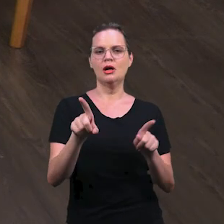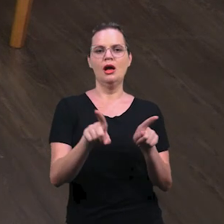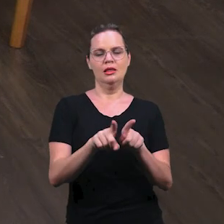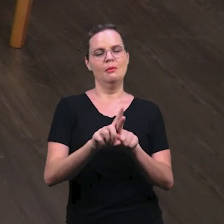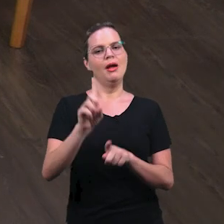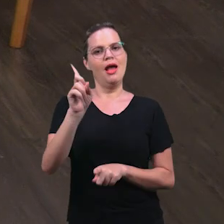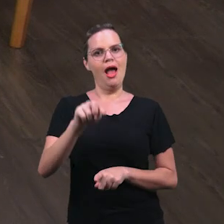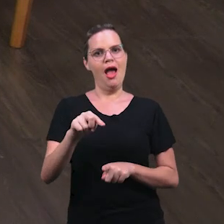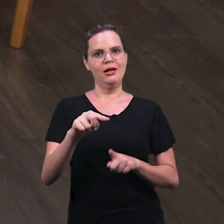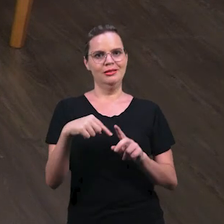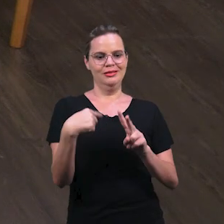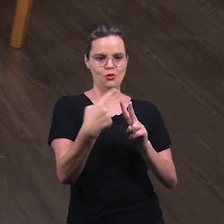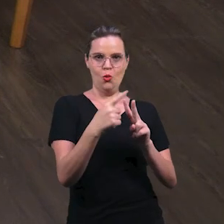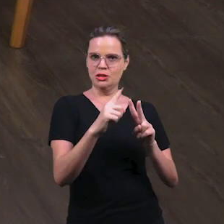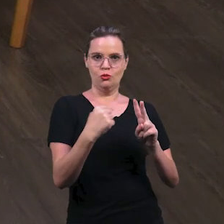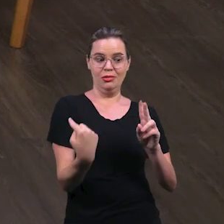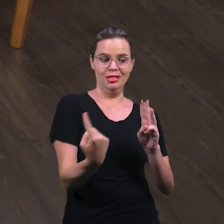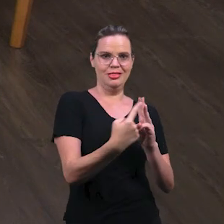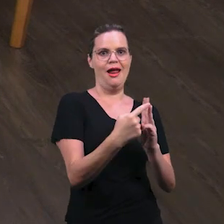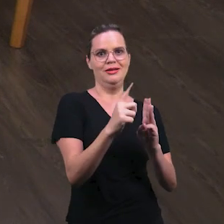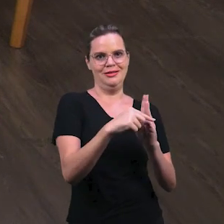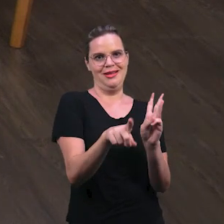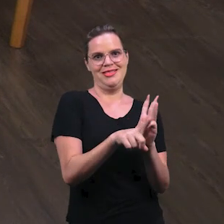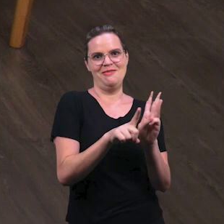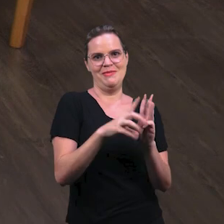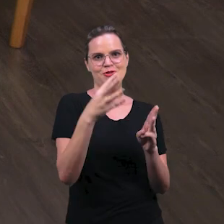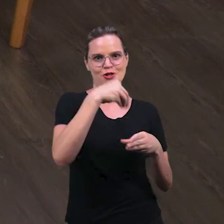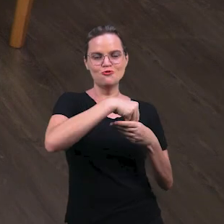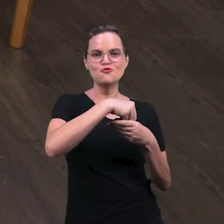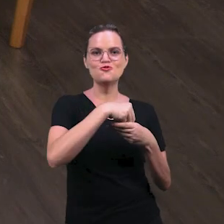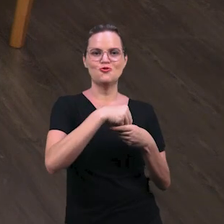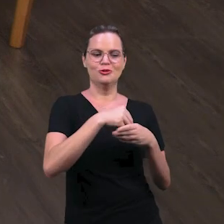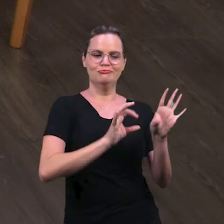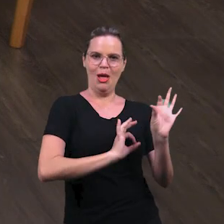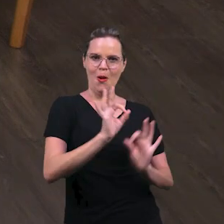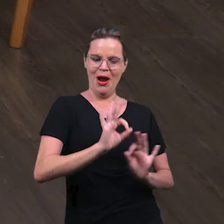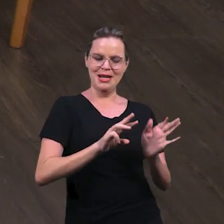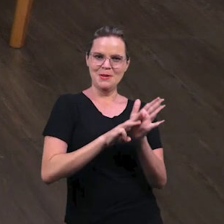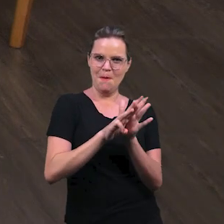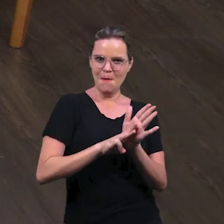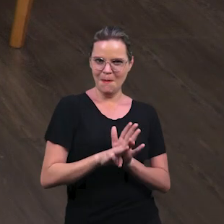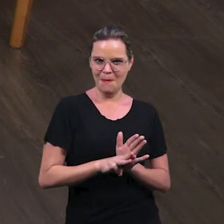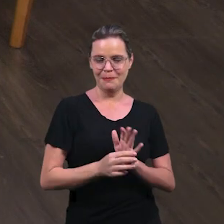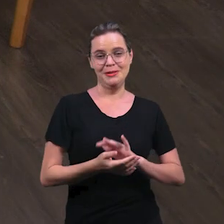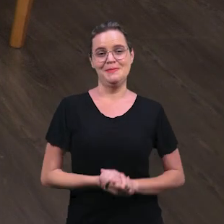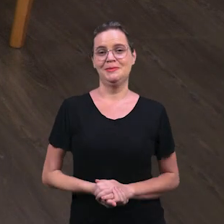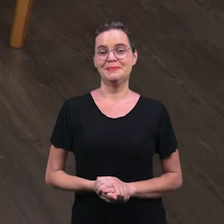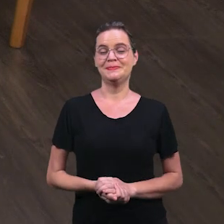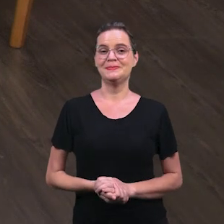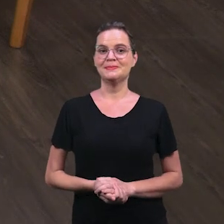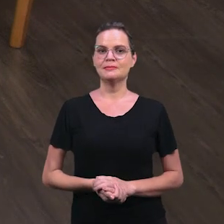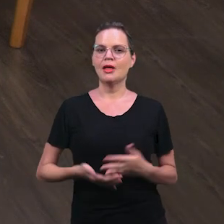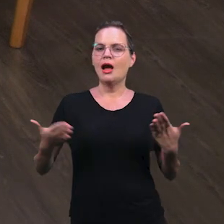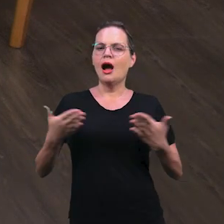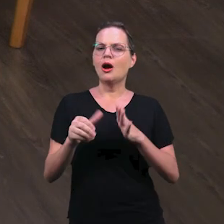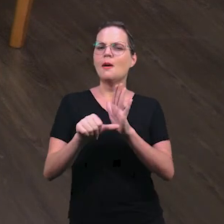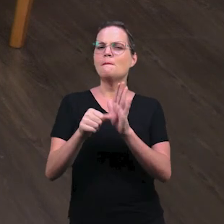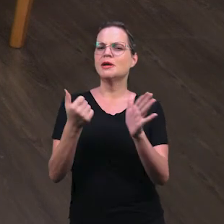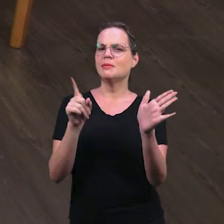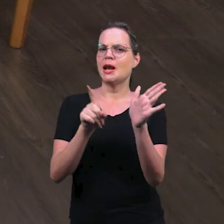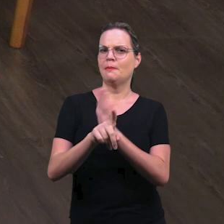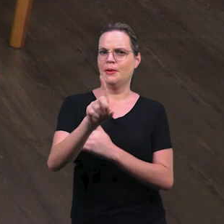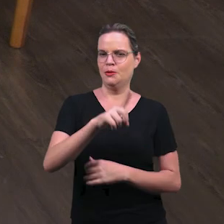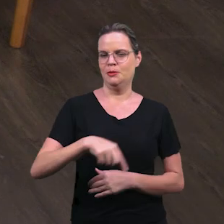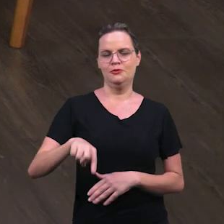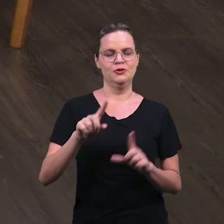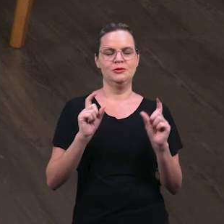é uma das que compõe esse grupo de organização e método no nosso dia a dia. Mas vamos lá, a primeira pergunta para